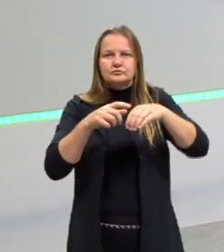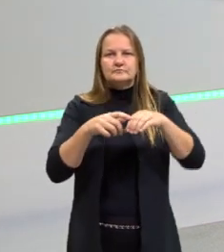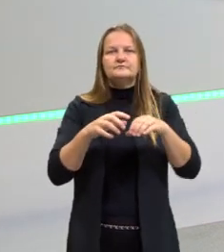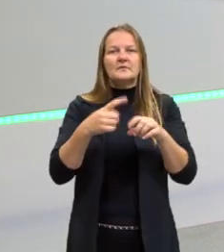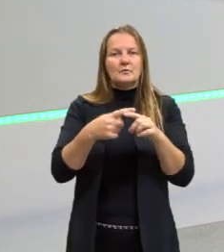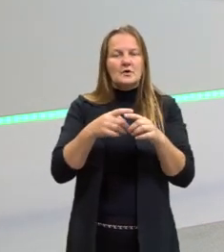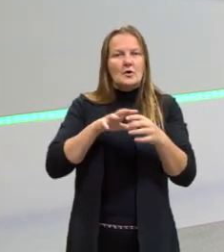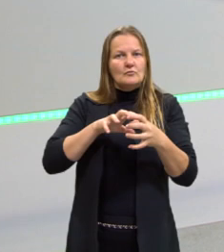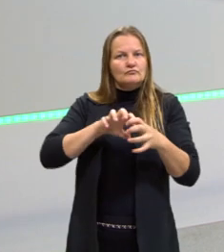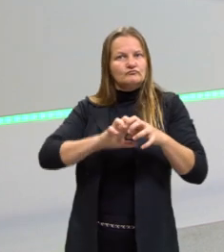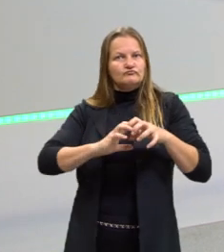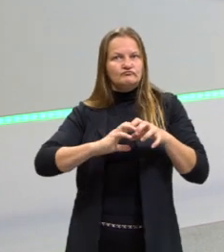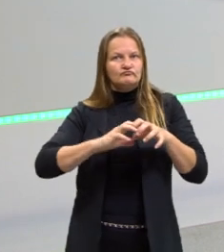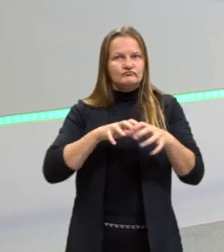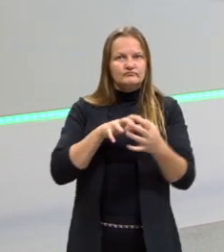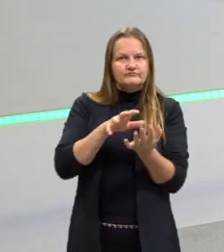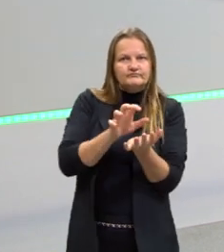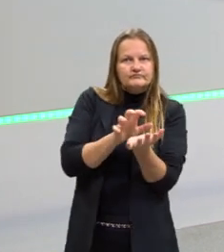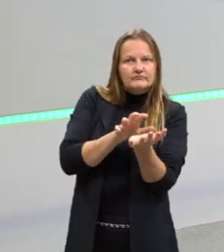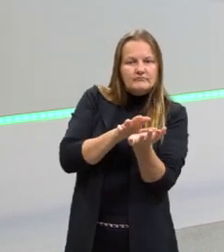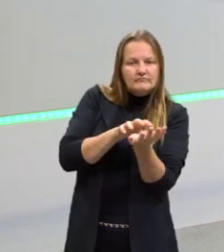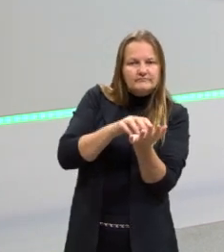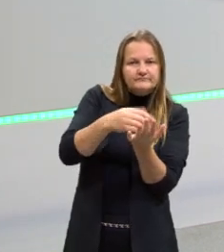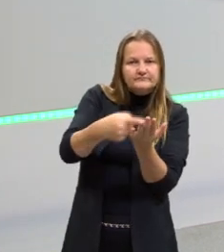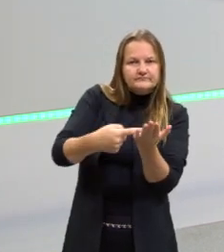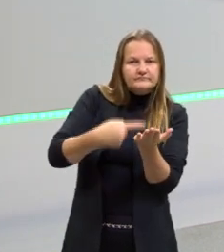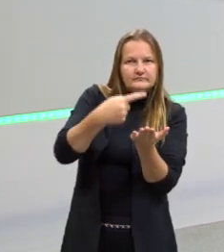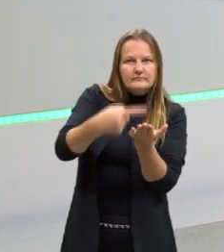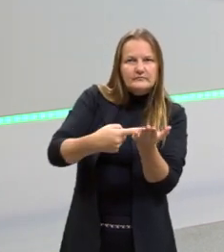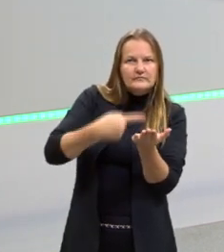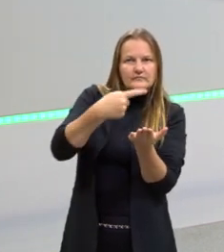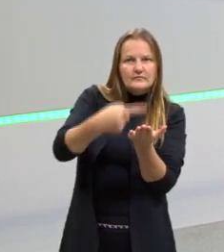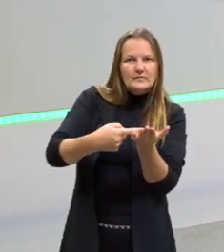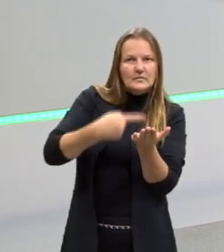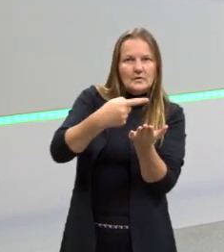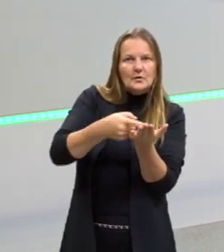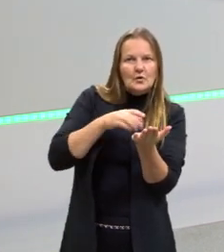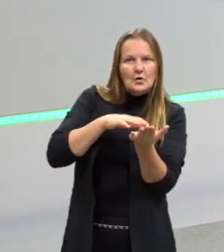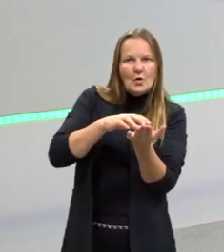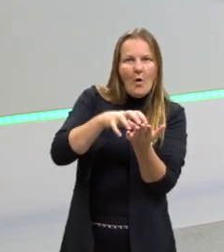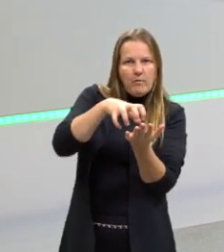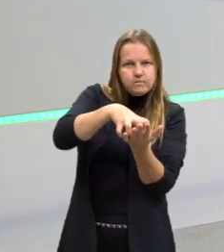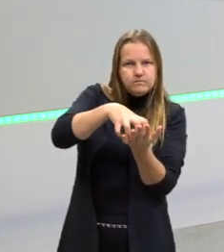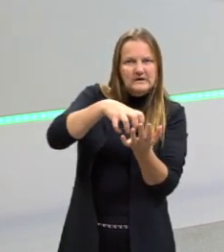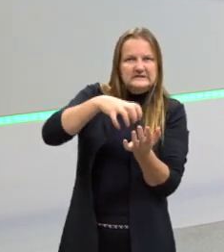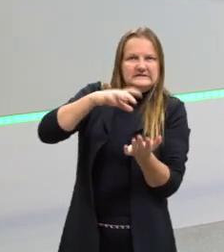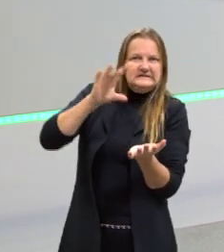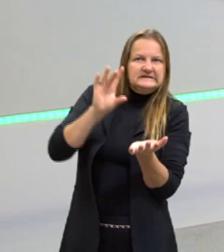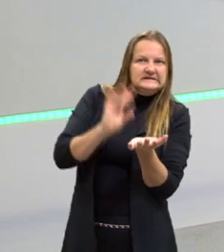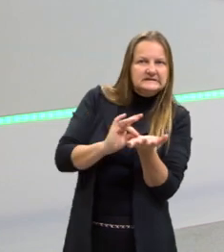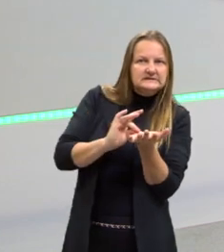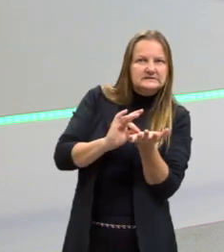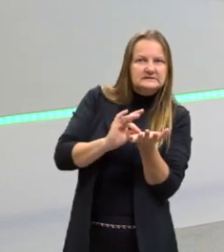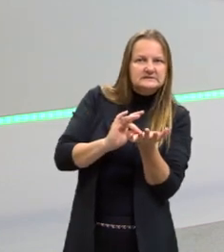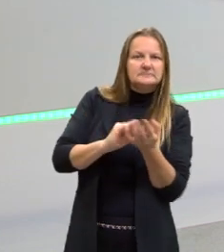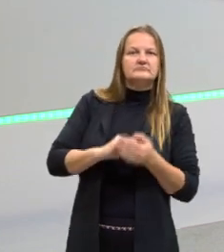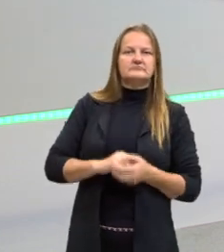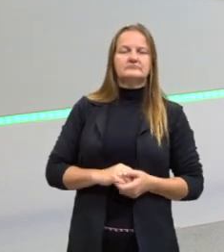irregularidade entre o pneu EA estrada e fazer com que o carro fique mais preso ao chão certo